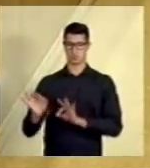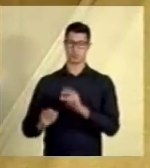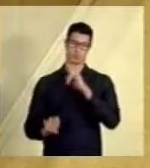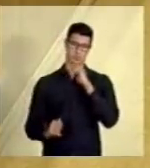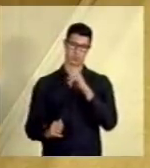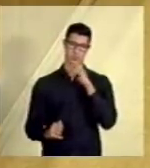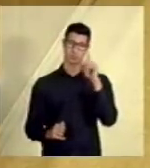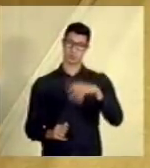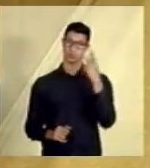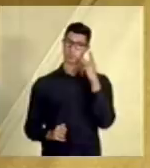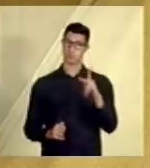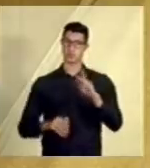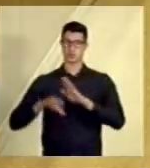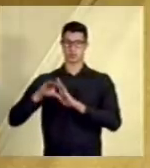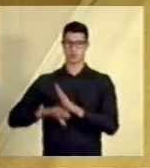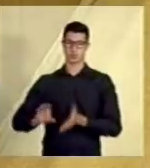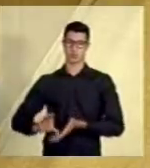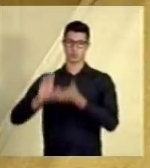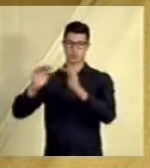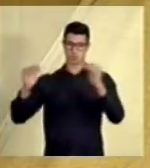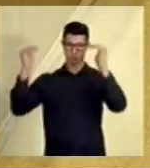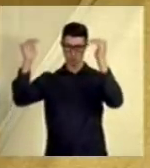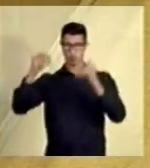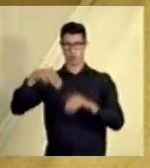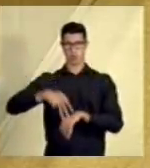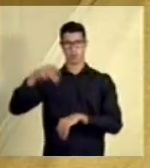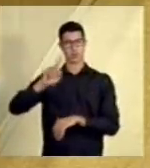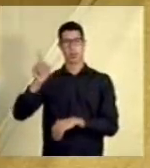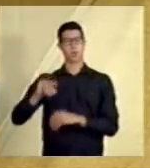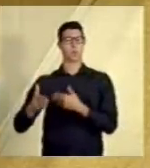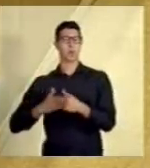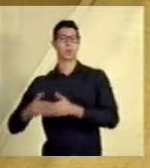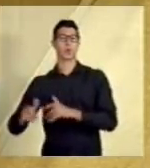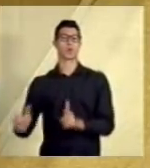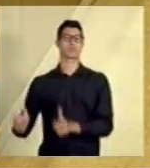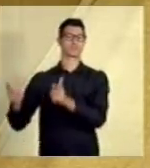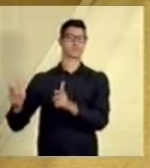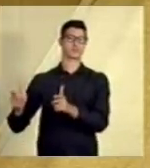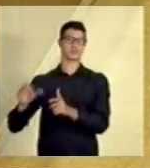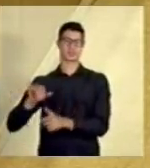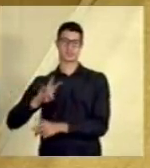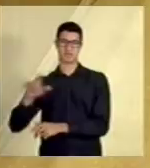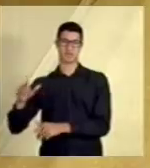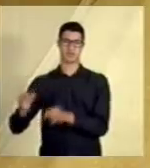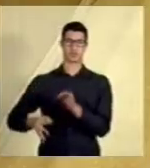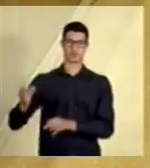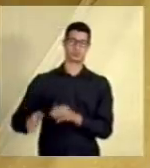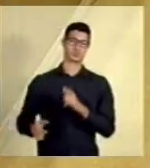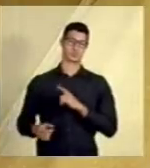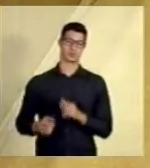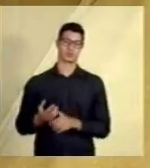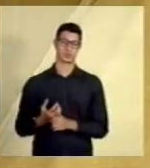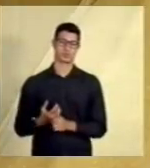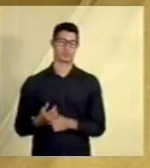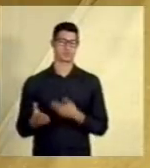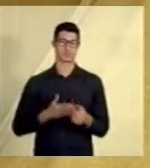dúvida é para o Conselho Superior da Magistratura e não para qualquer das câmaras cíveis do Tribunal de Justiça. Mas não